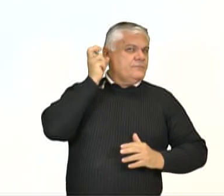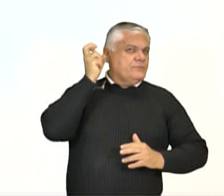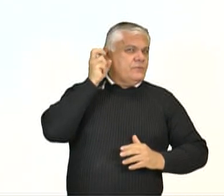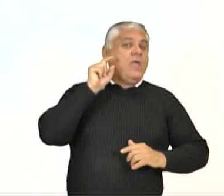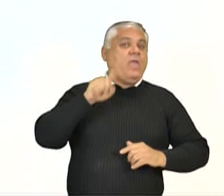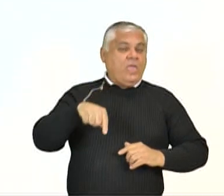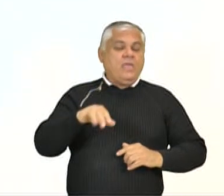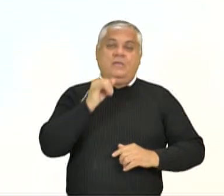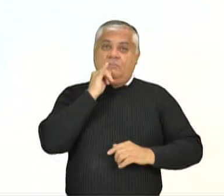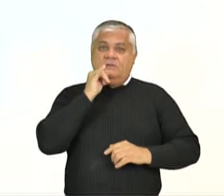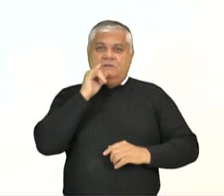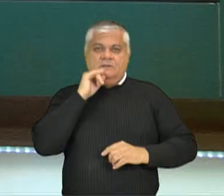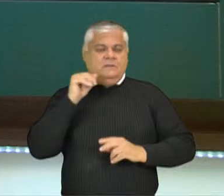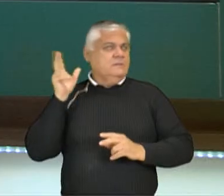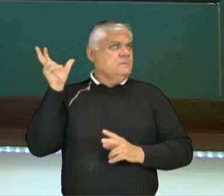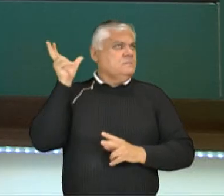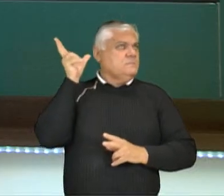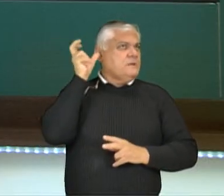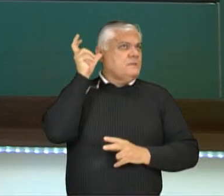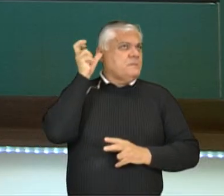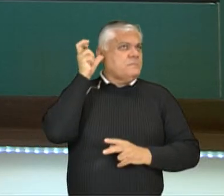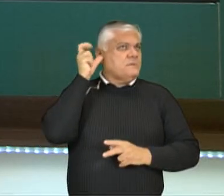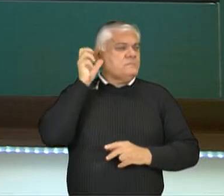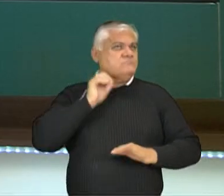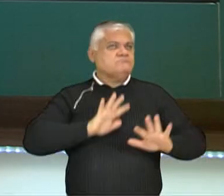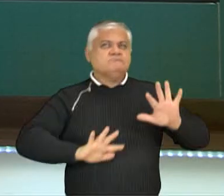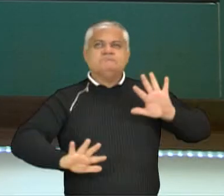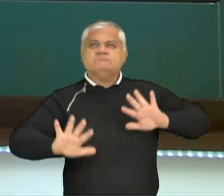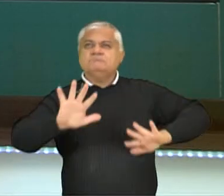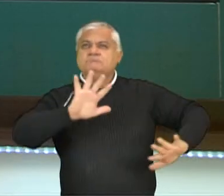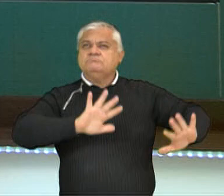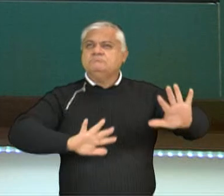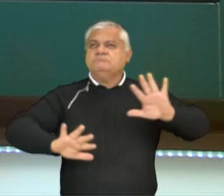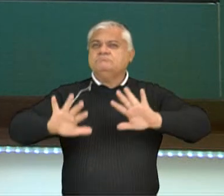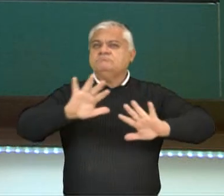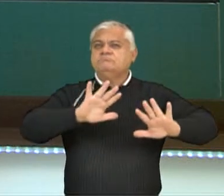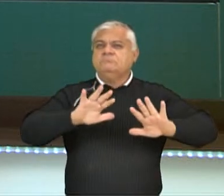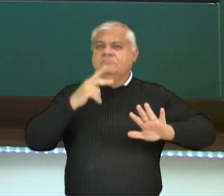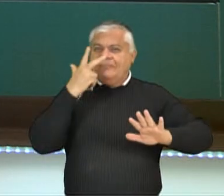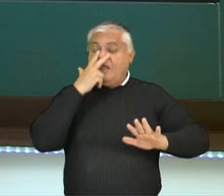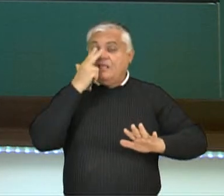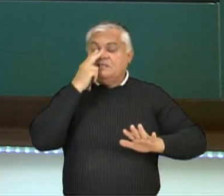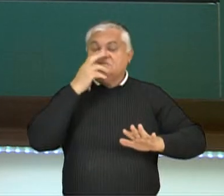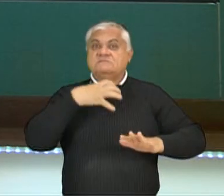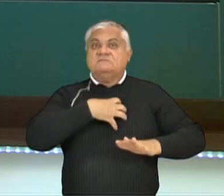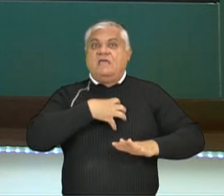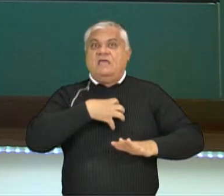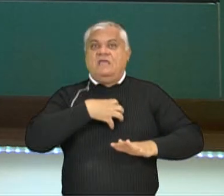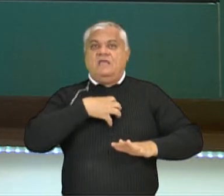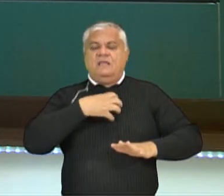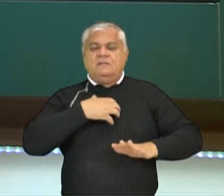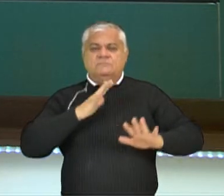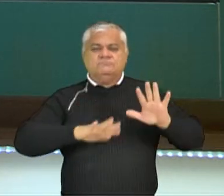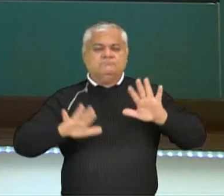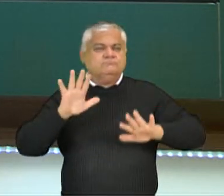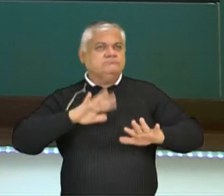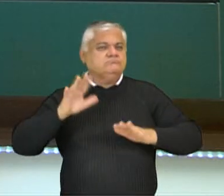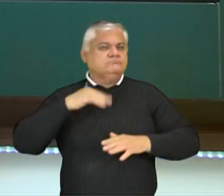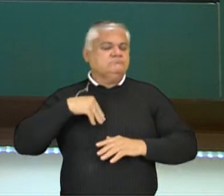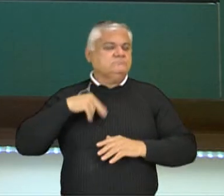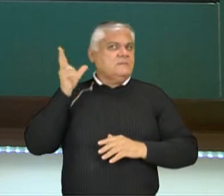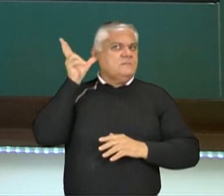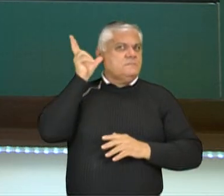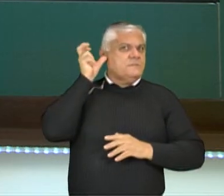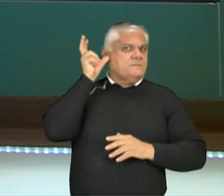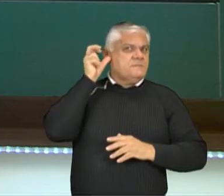ele é baseado nas percepções, em perceber o tato, tá? E também na questão auditiva. Então você vai